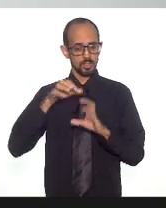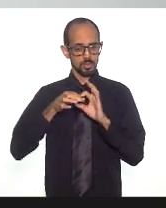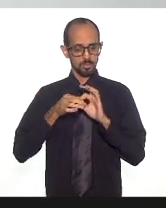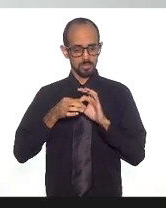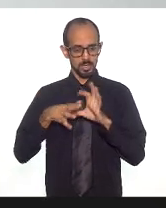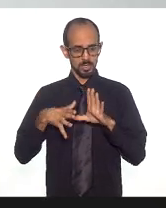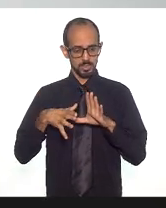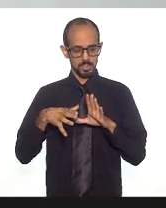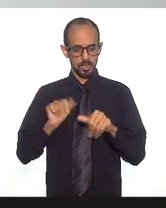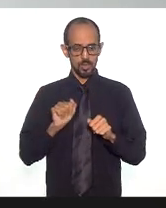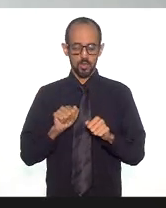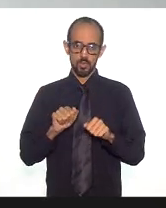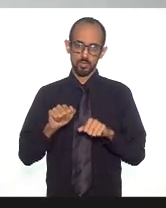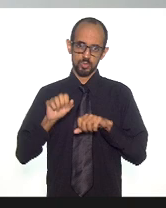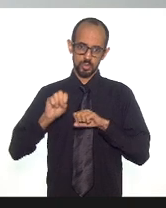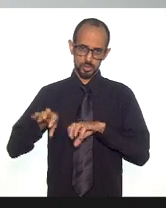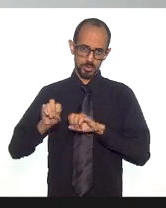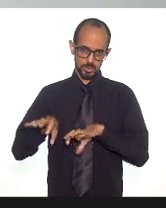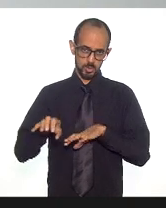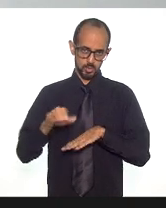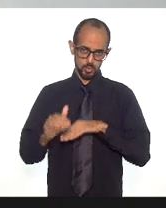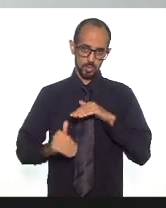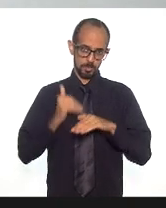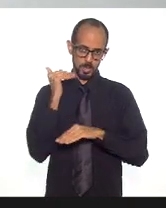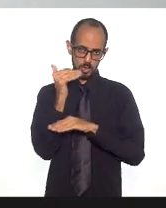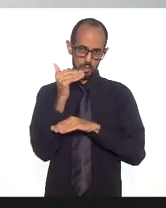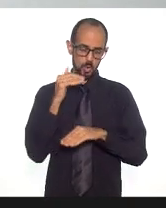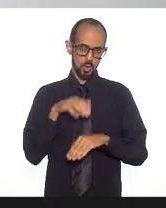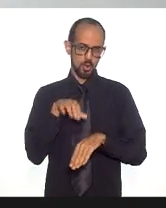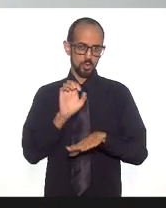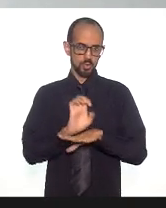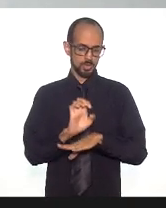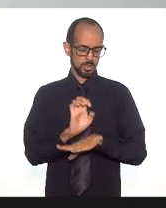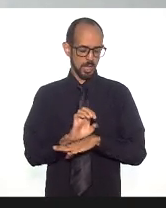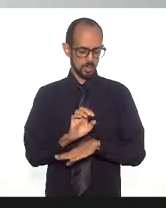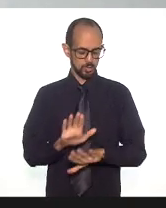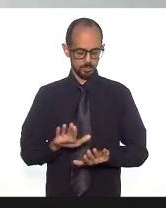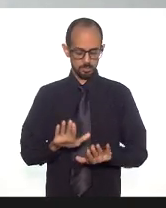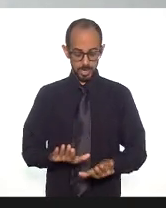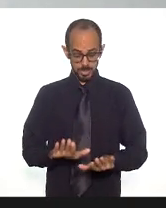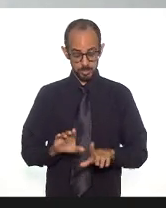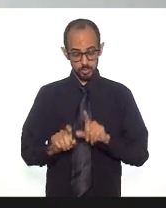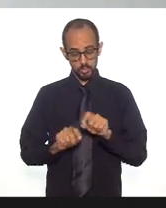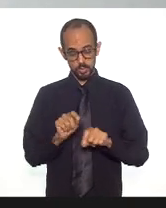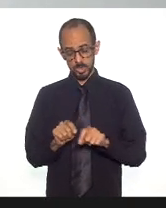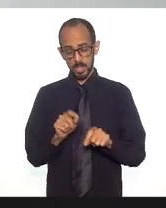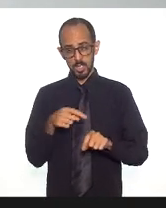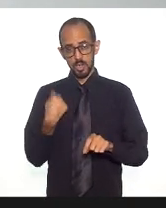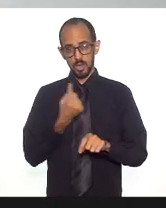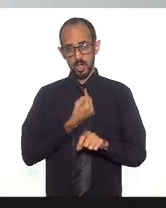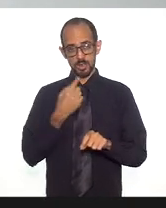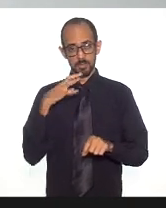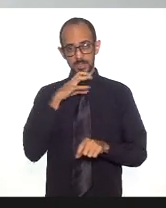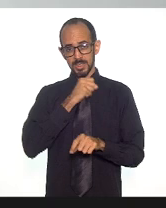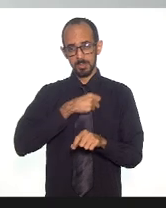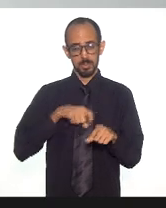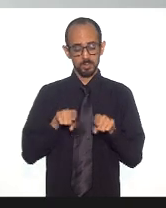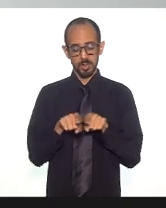a dezenas de municípios do estado. Entretanto, né, a gente ainda vê que é uma